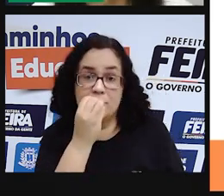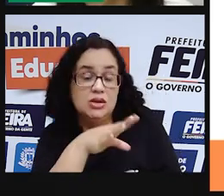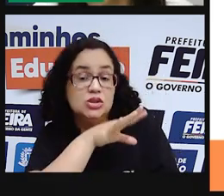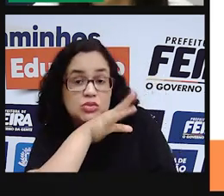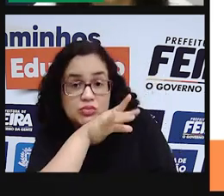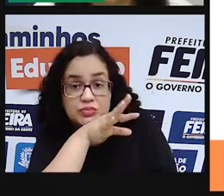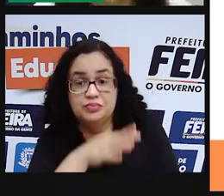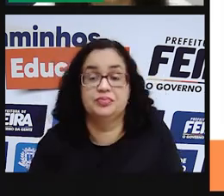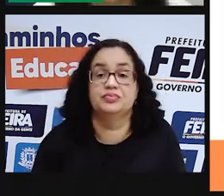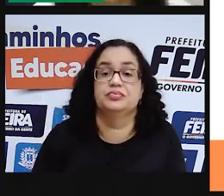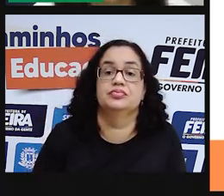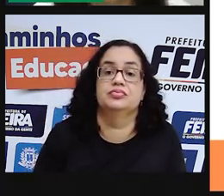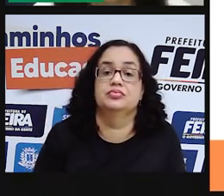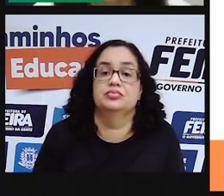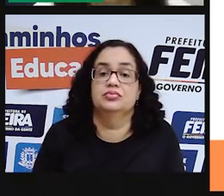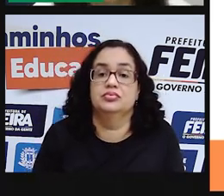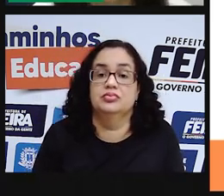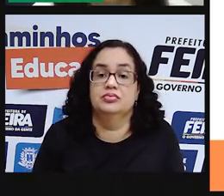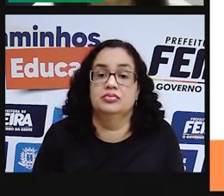pontos negativos.